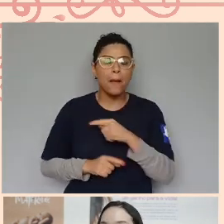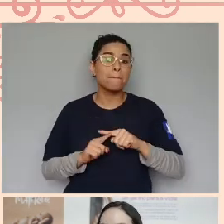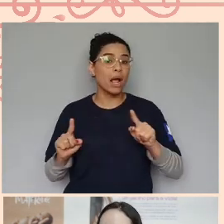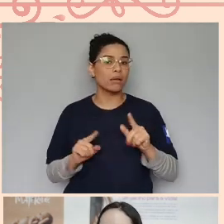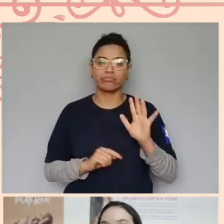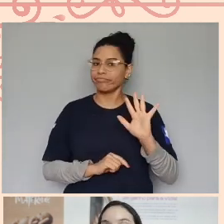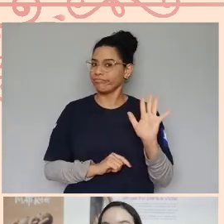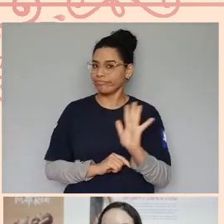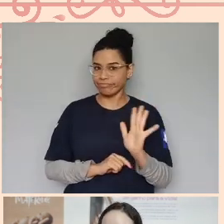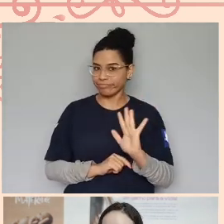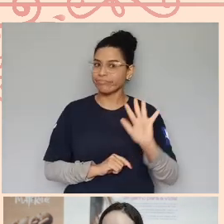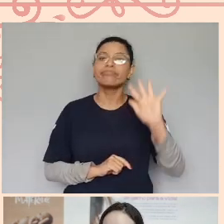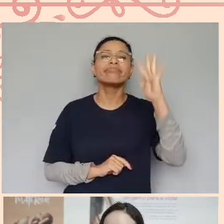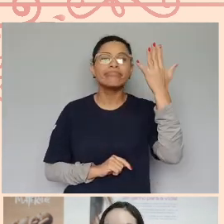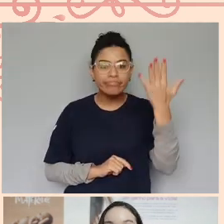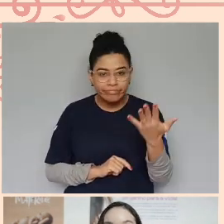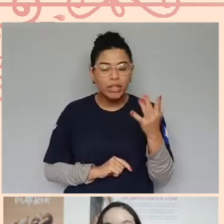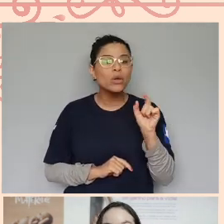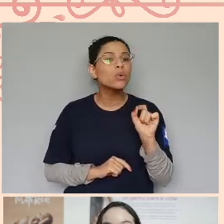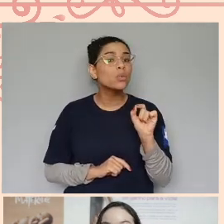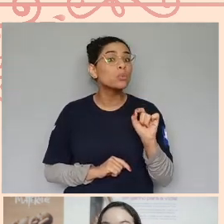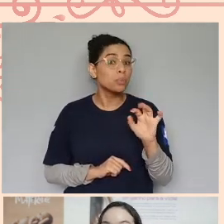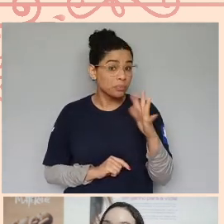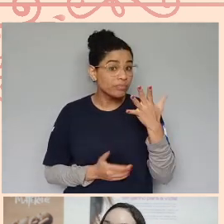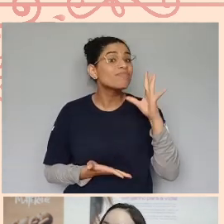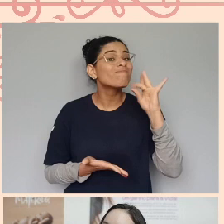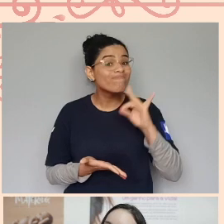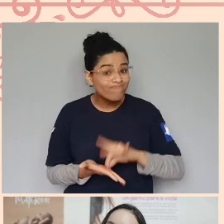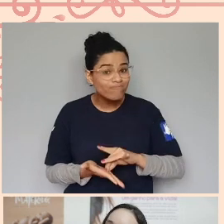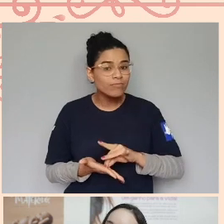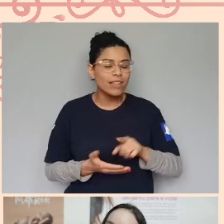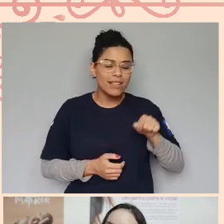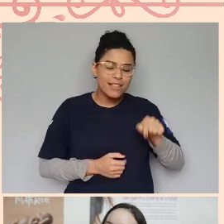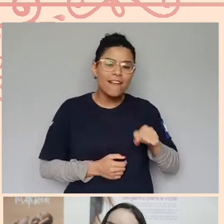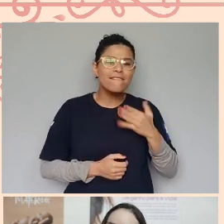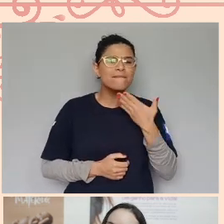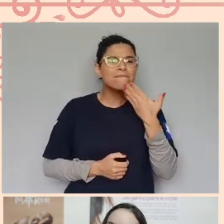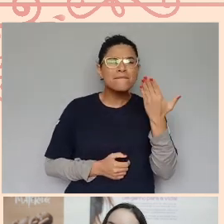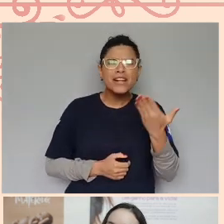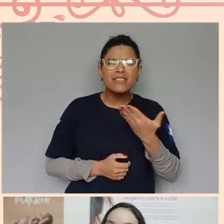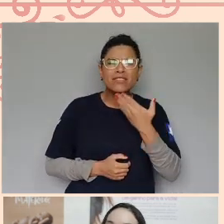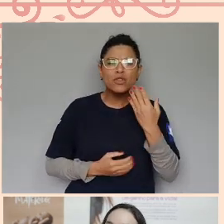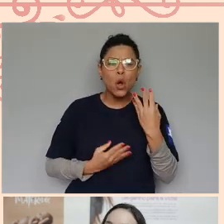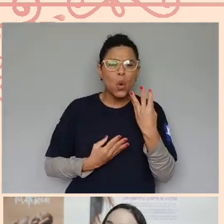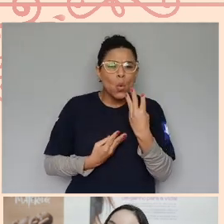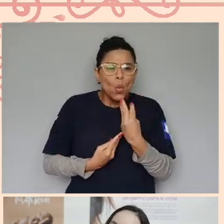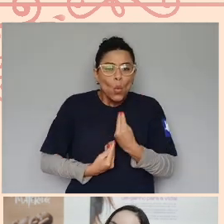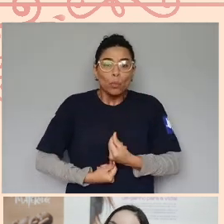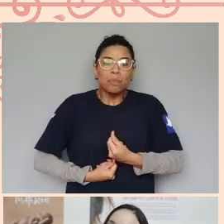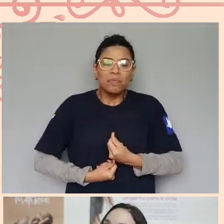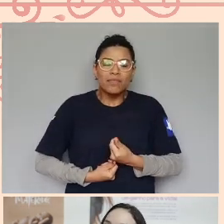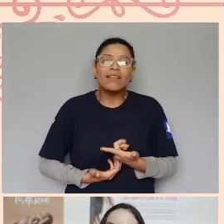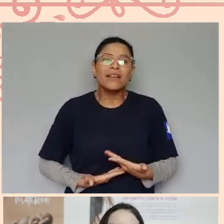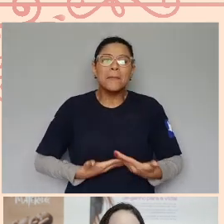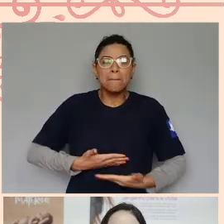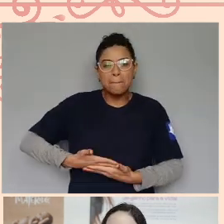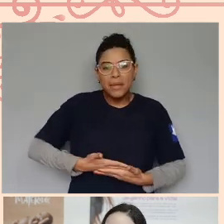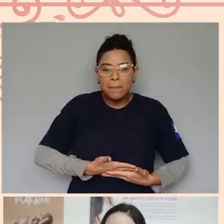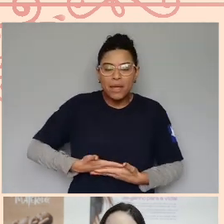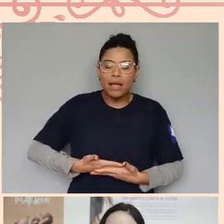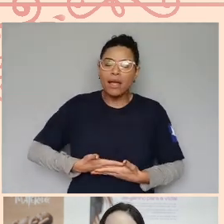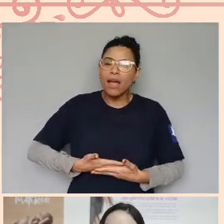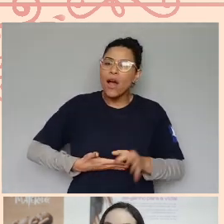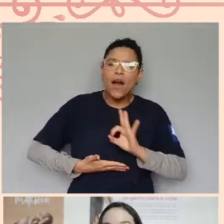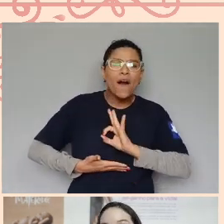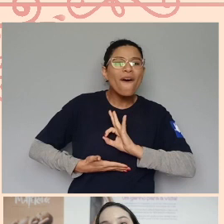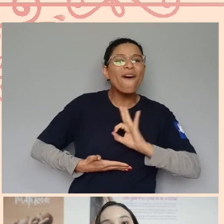isso que acontece. O que acontece é que o leite humano ele é de tão fácil digestão e absorção que o bebê toma aquilo, não sobrecarrega o